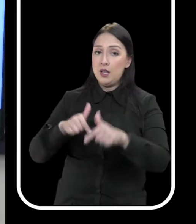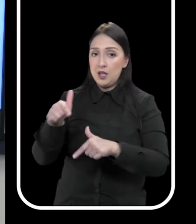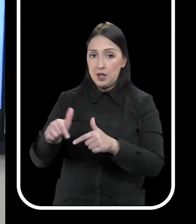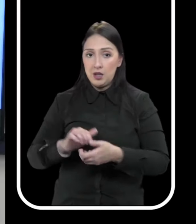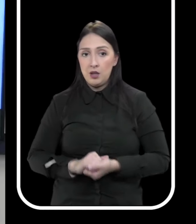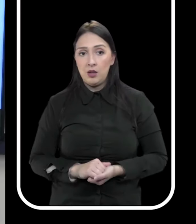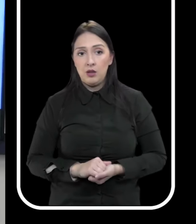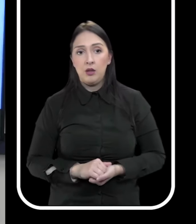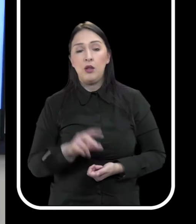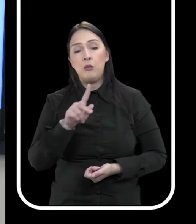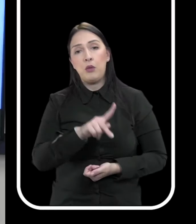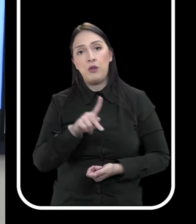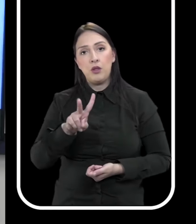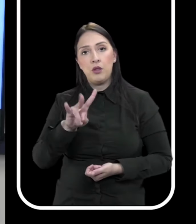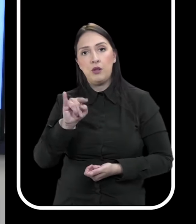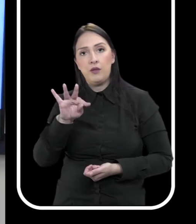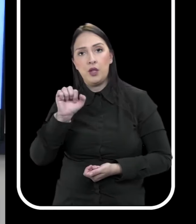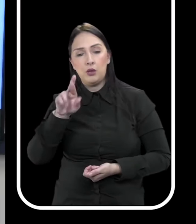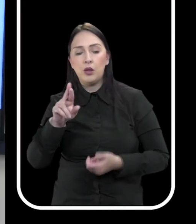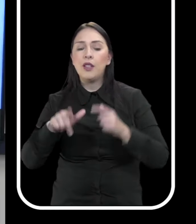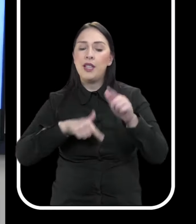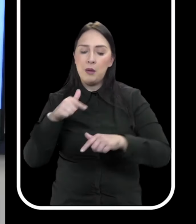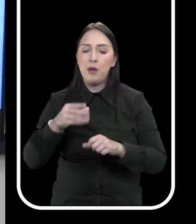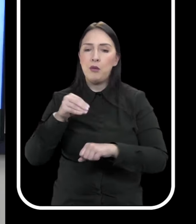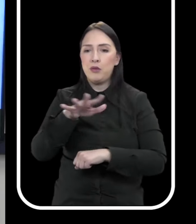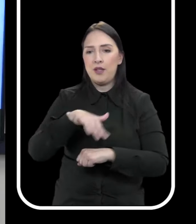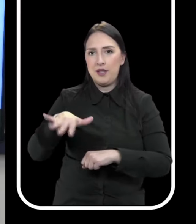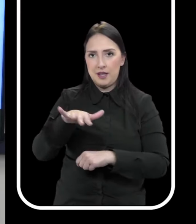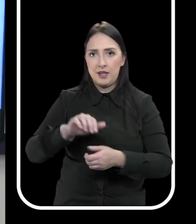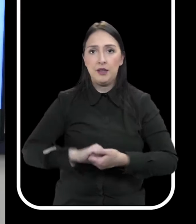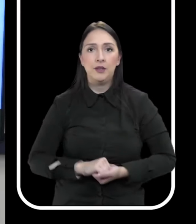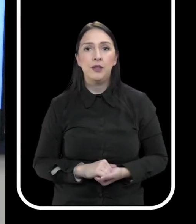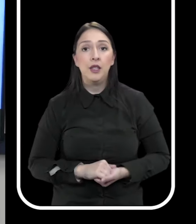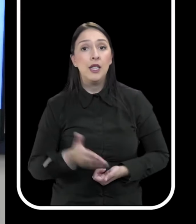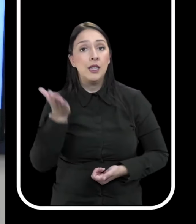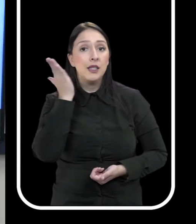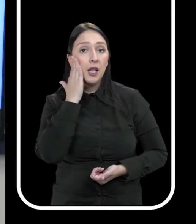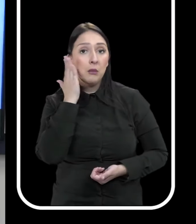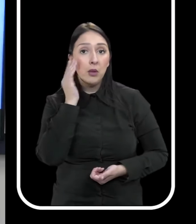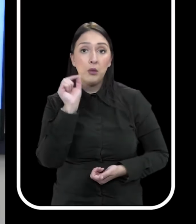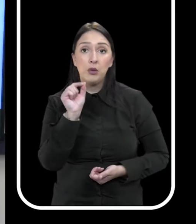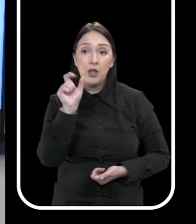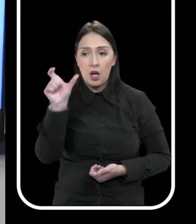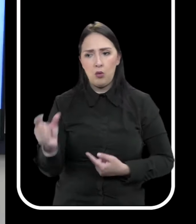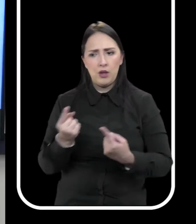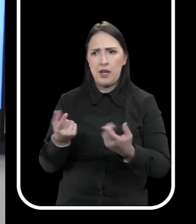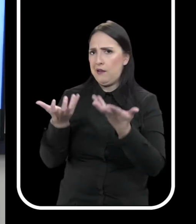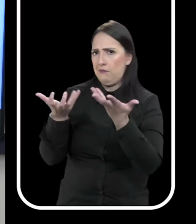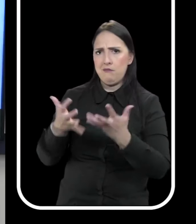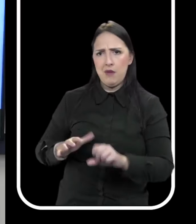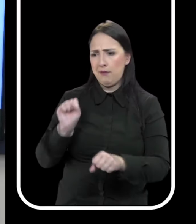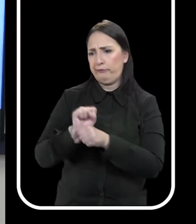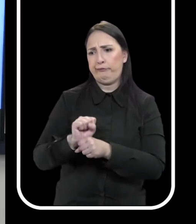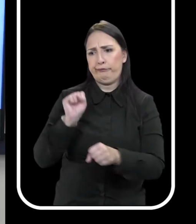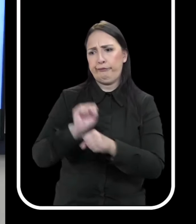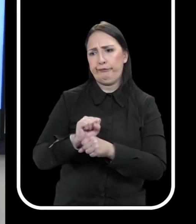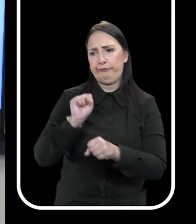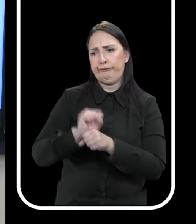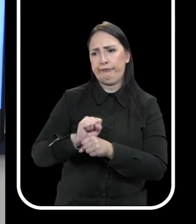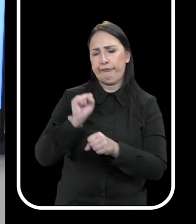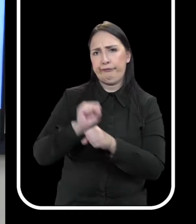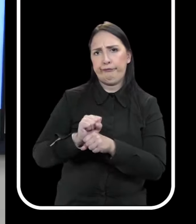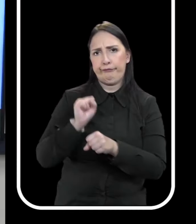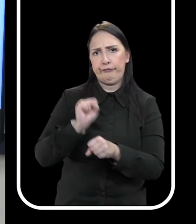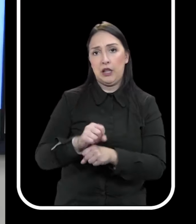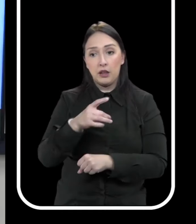o professor Vitor aqui trabalhou muitos e muitos anos na área de serviços, tá? Sabe que o cliente não quer esperar.